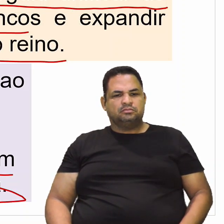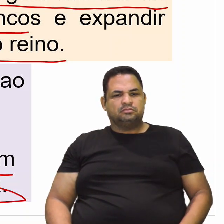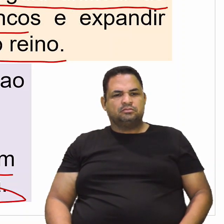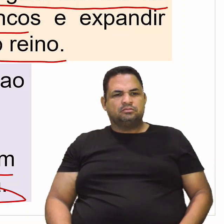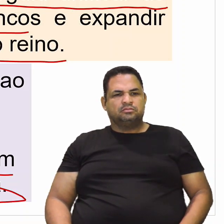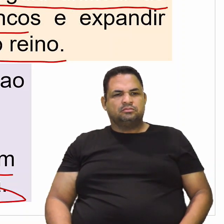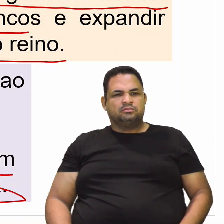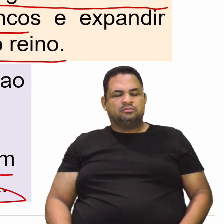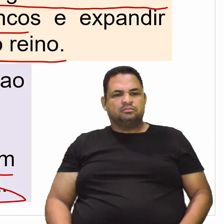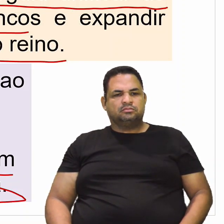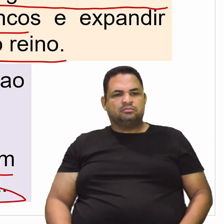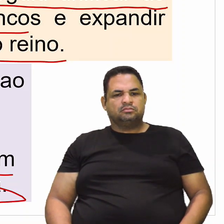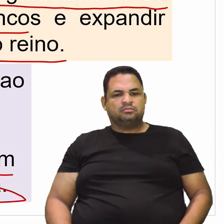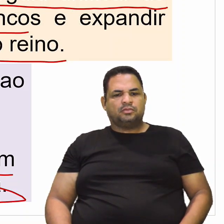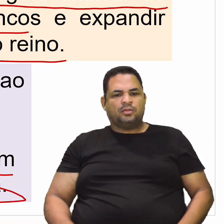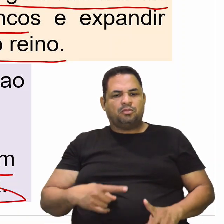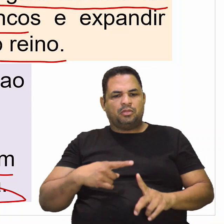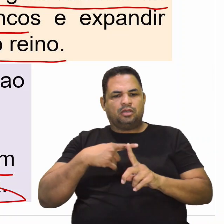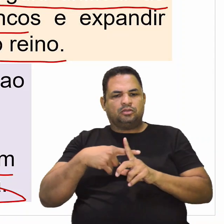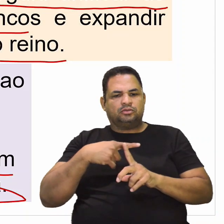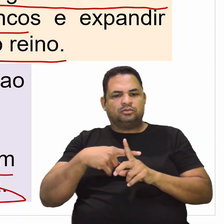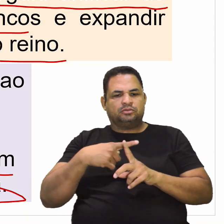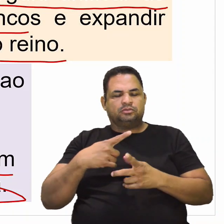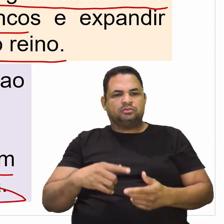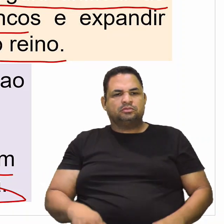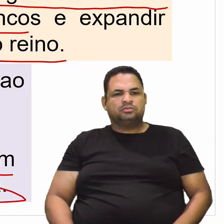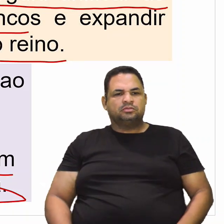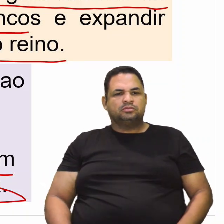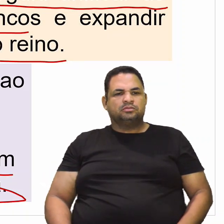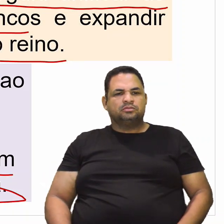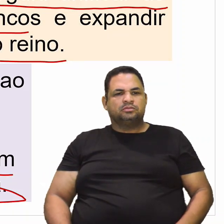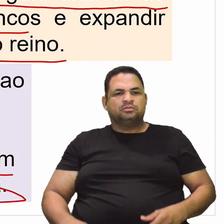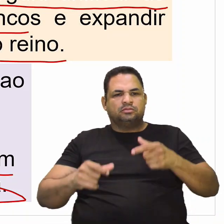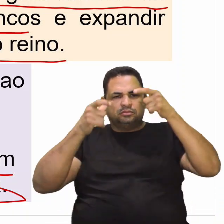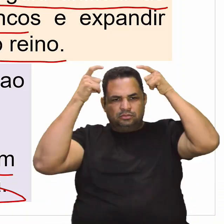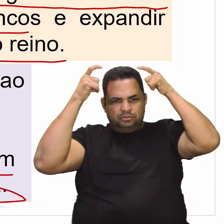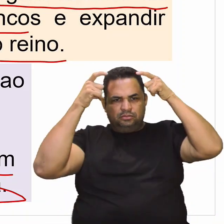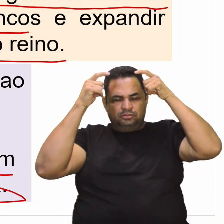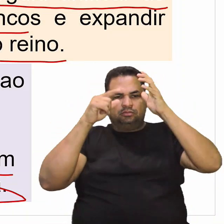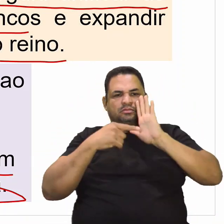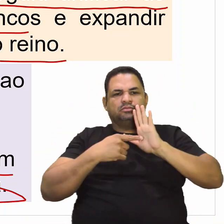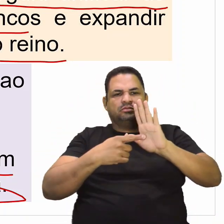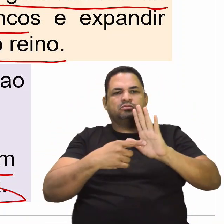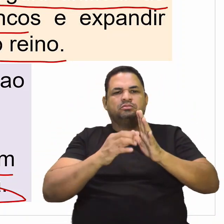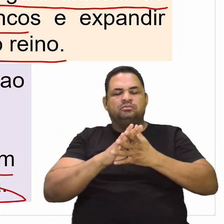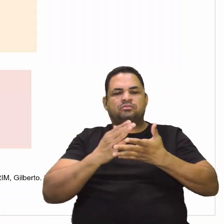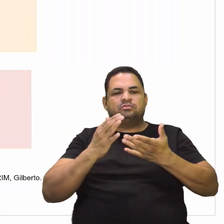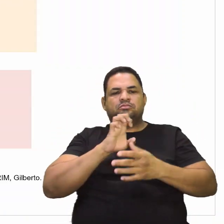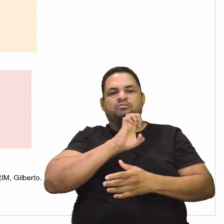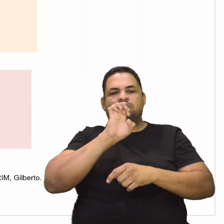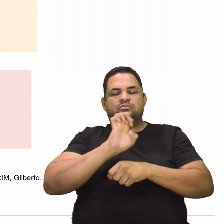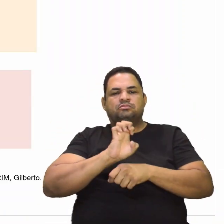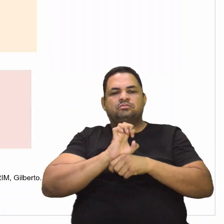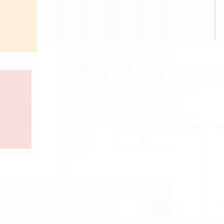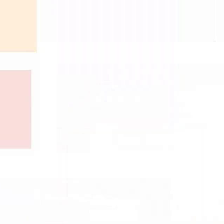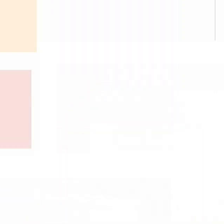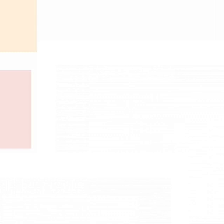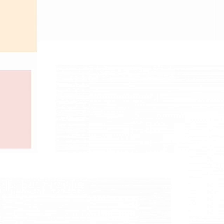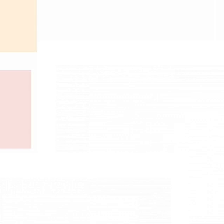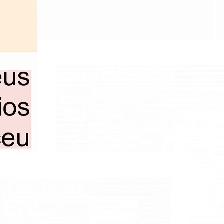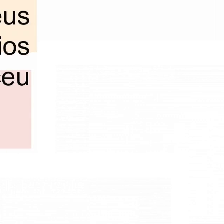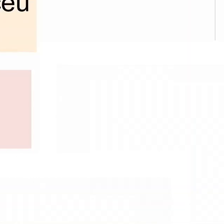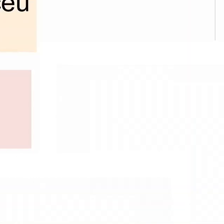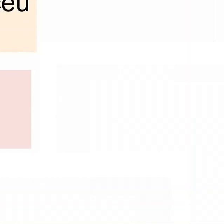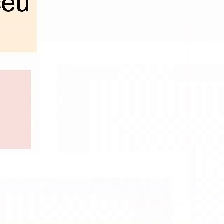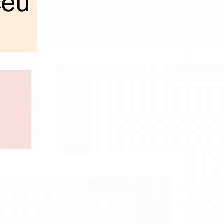pegar, é uma cruz, e a própria coroa que representou o Estado, o reino dele.